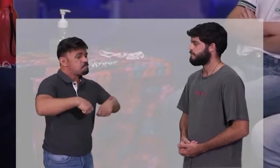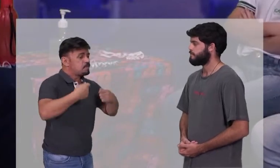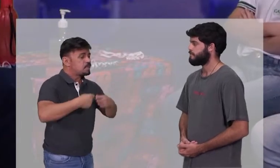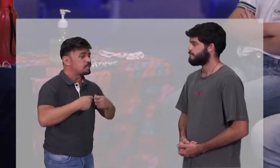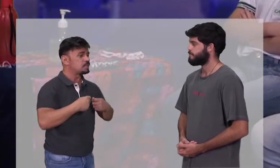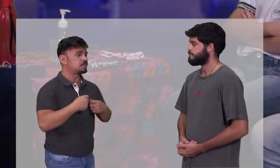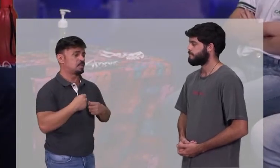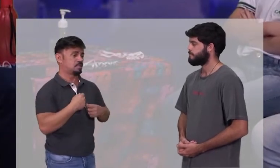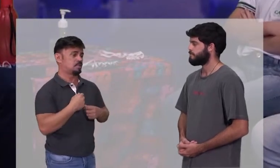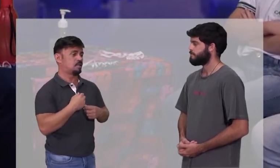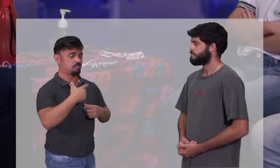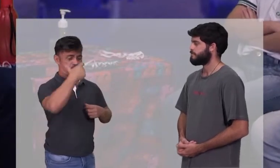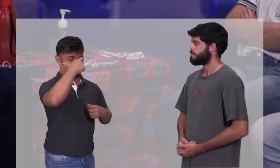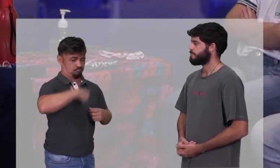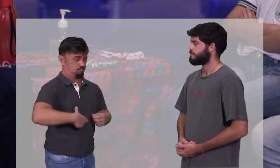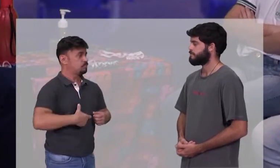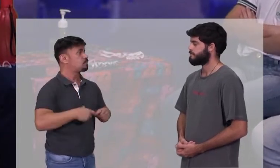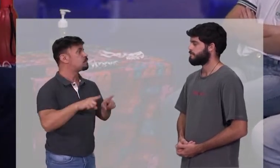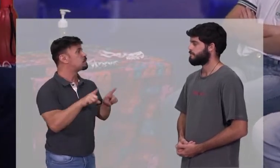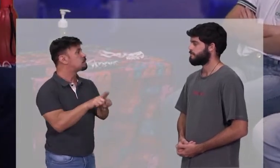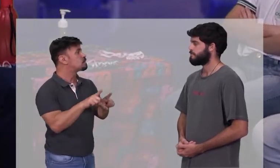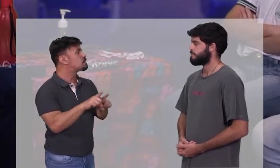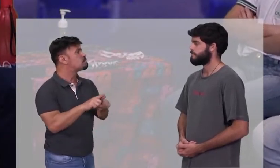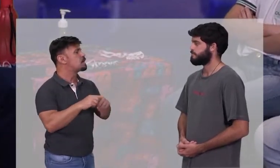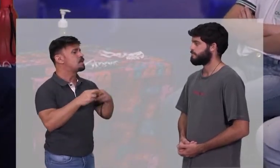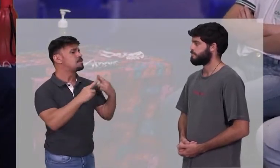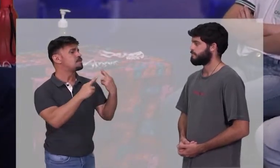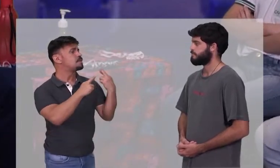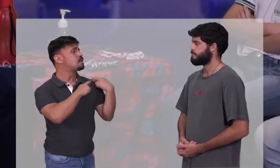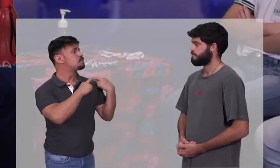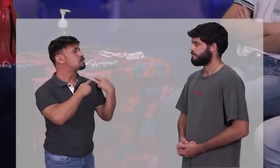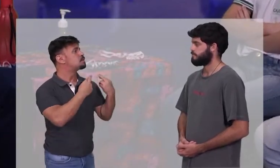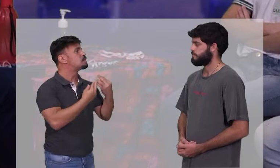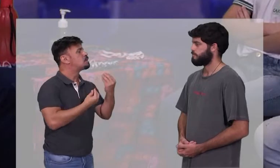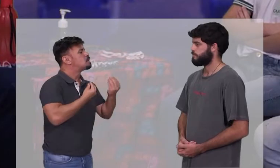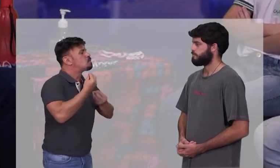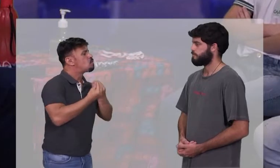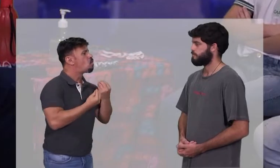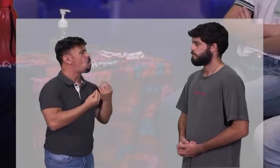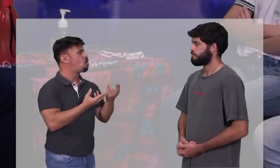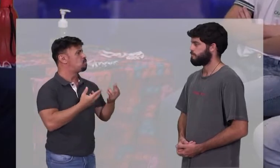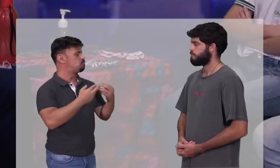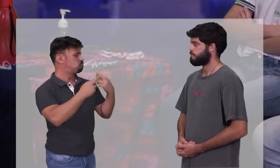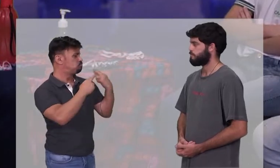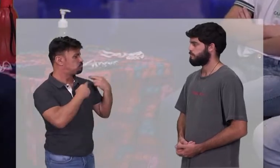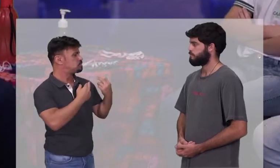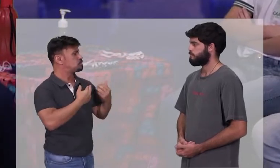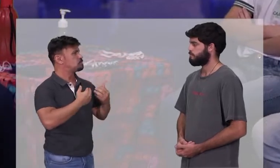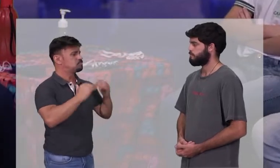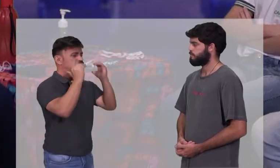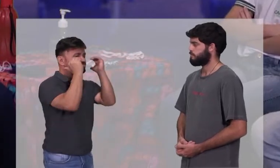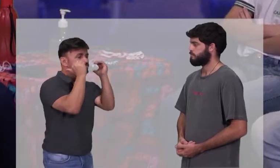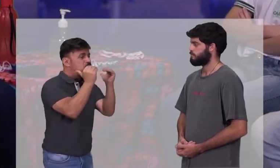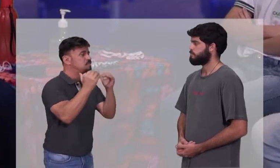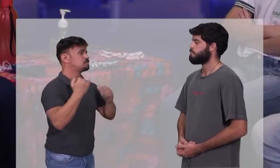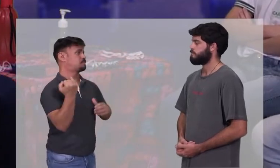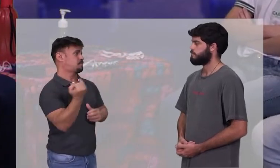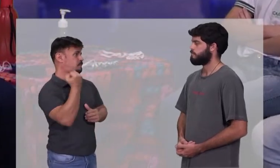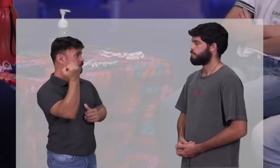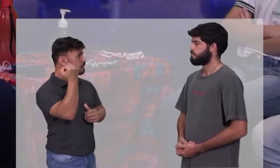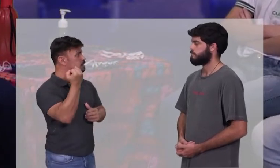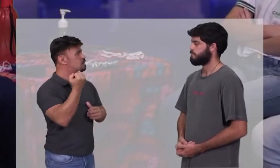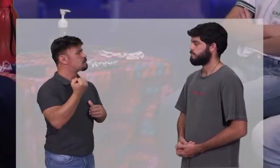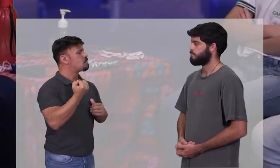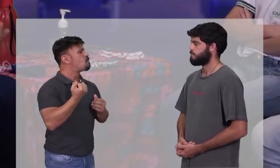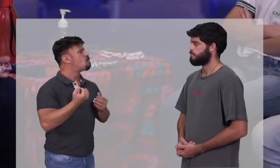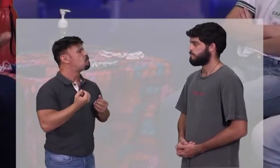gente tem que ter com nós mesmos, né? E vamos falar sobre responsabilidade, né? As obrigações que a gente tem que cumprir, né? É